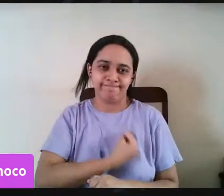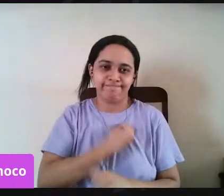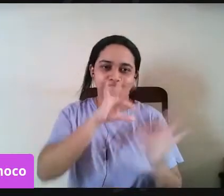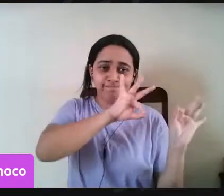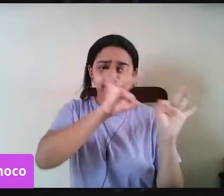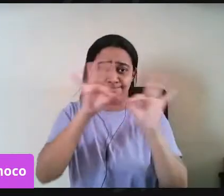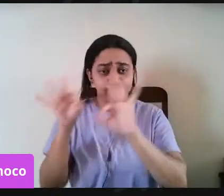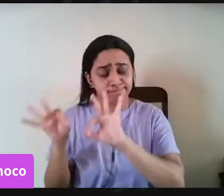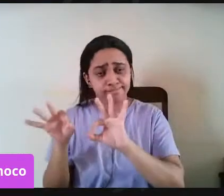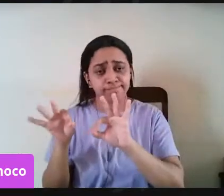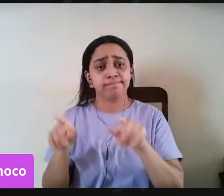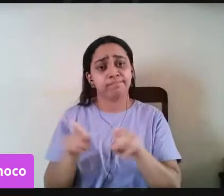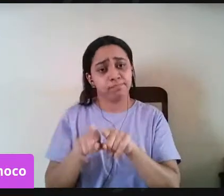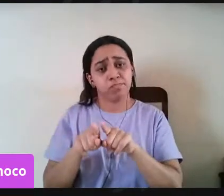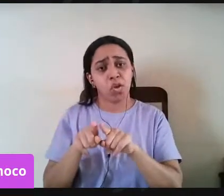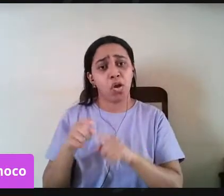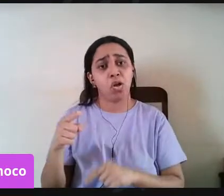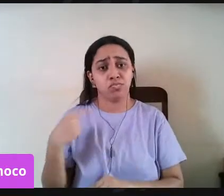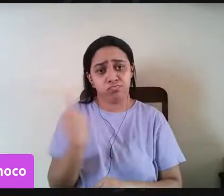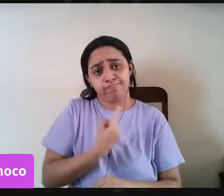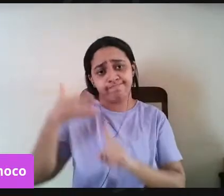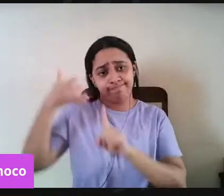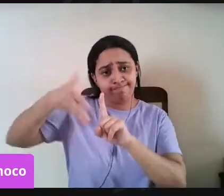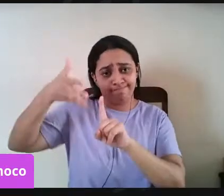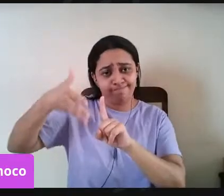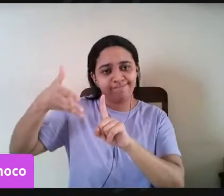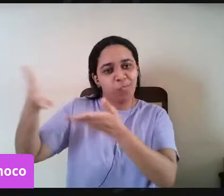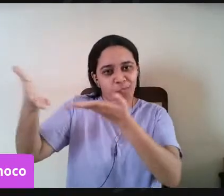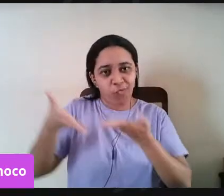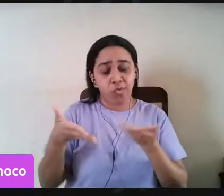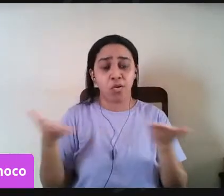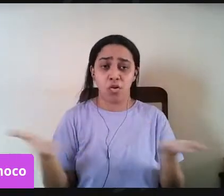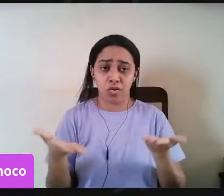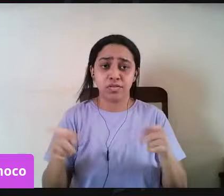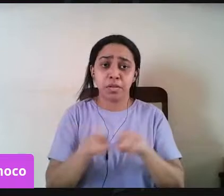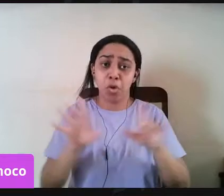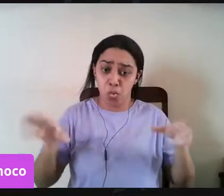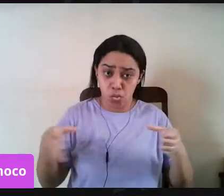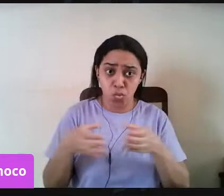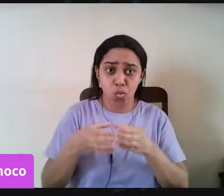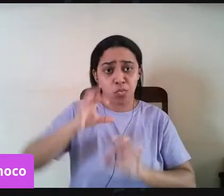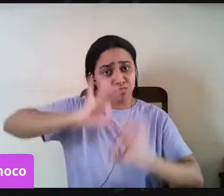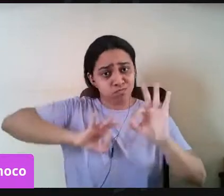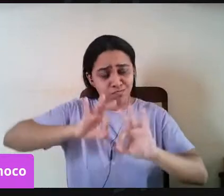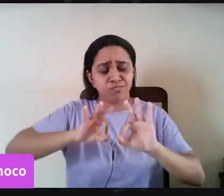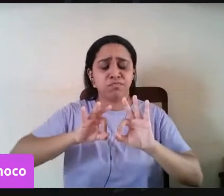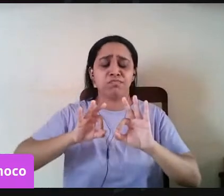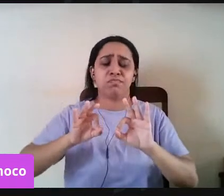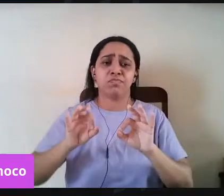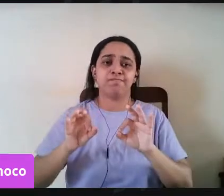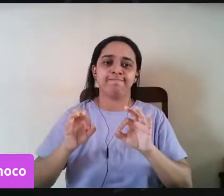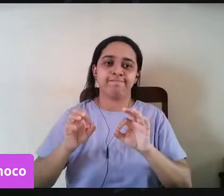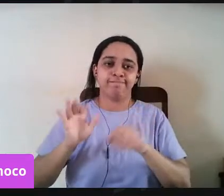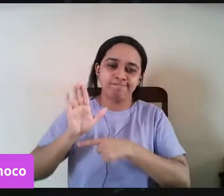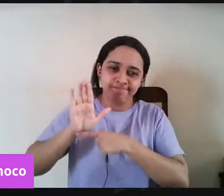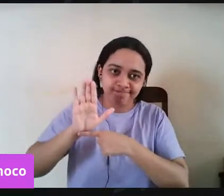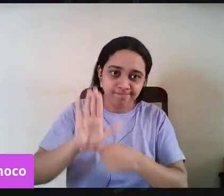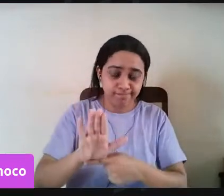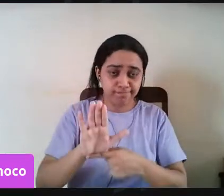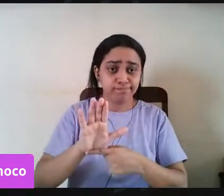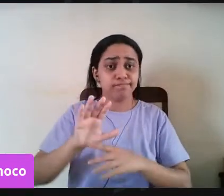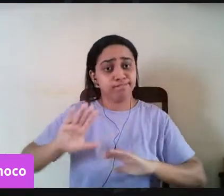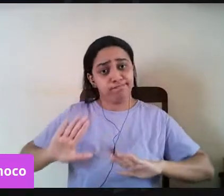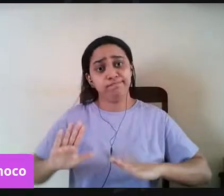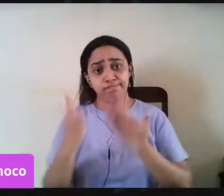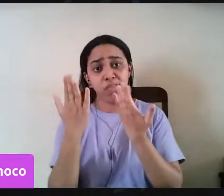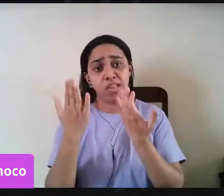nossa palestrante de hoje, também a equipe que vem colaborando para que o